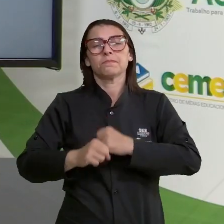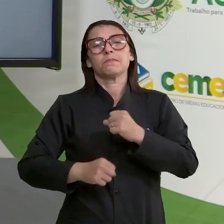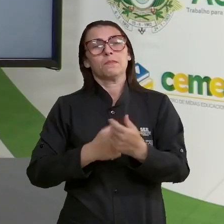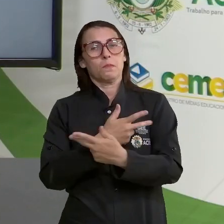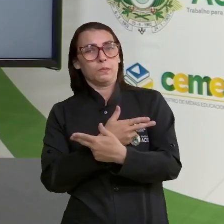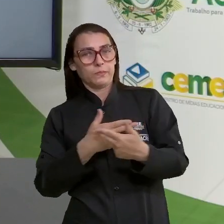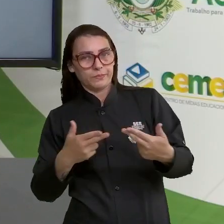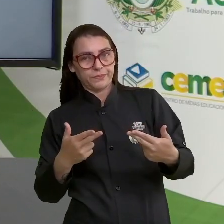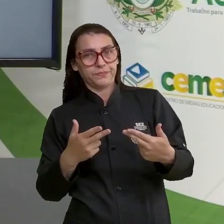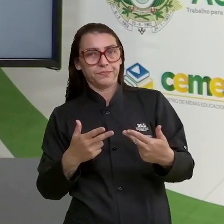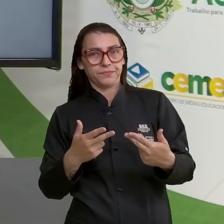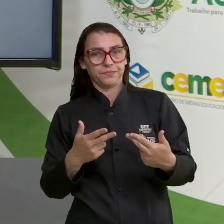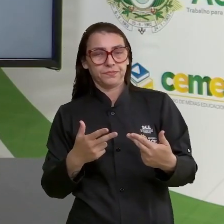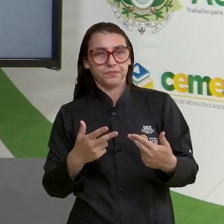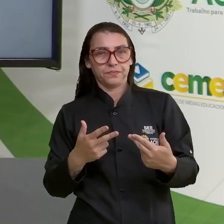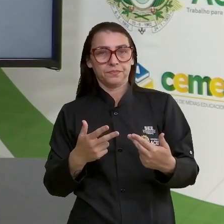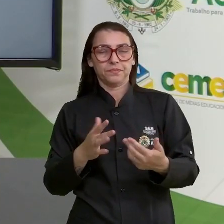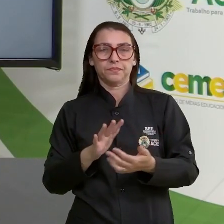faço aquilo,